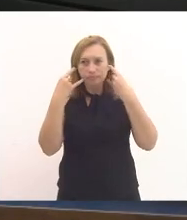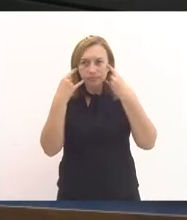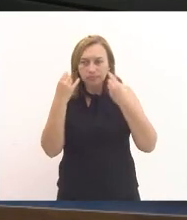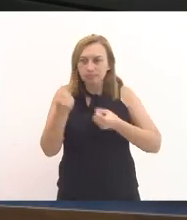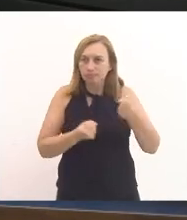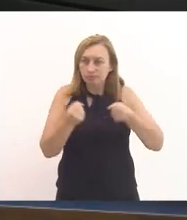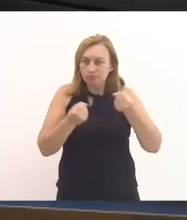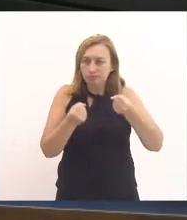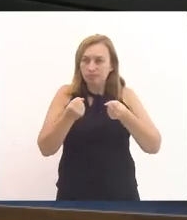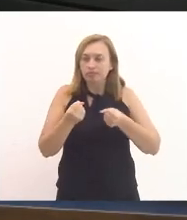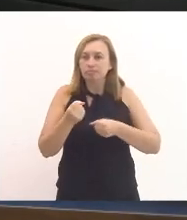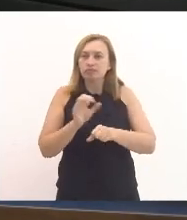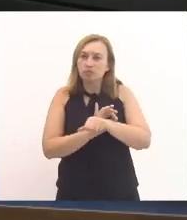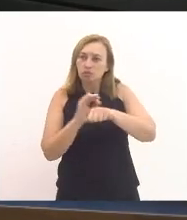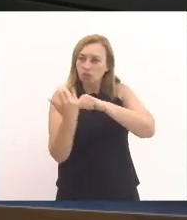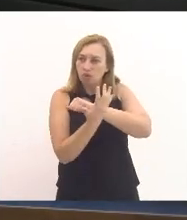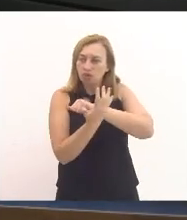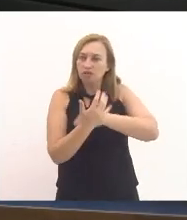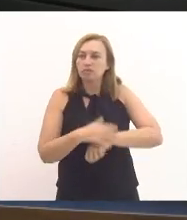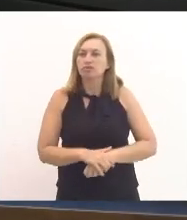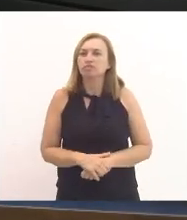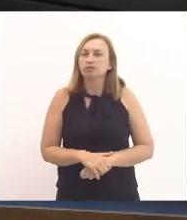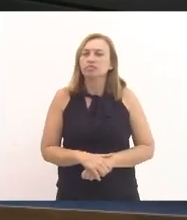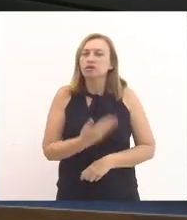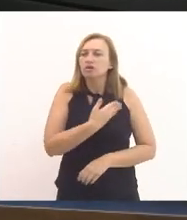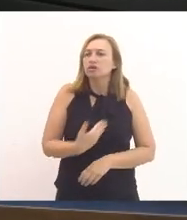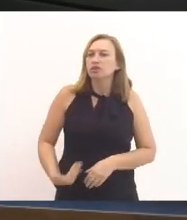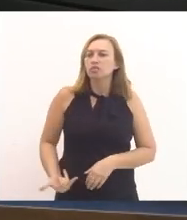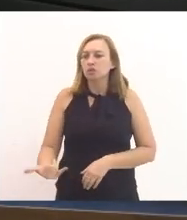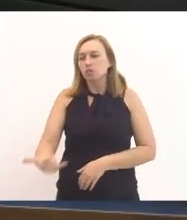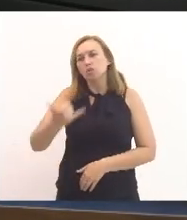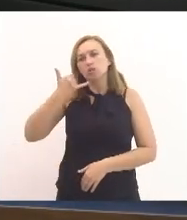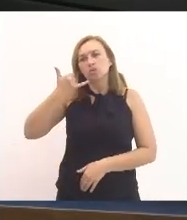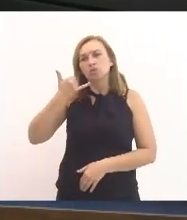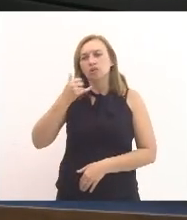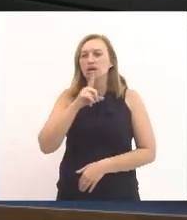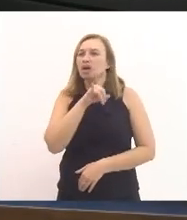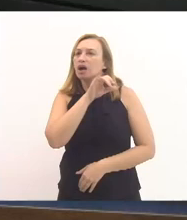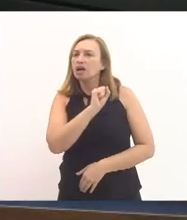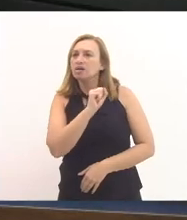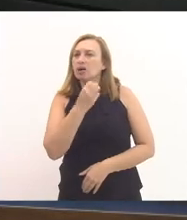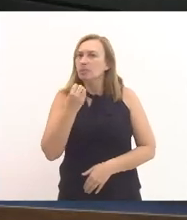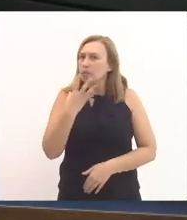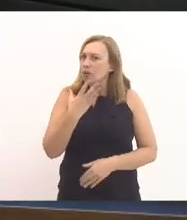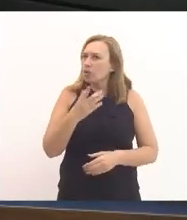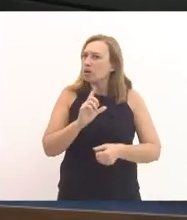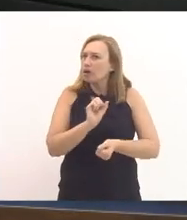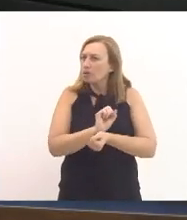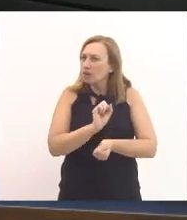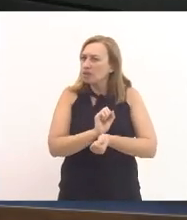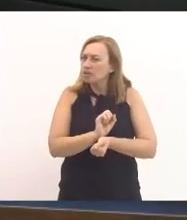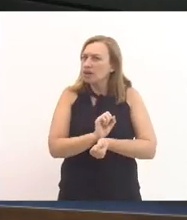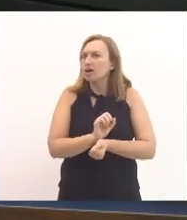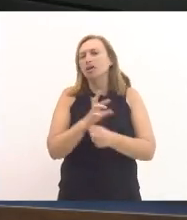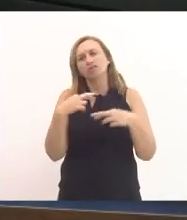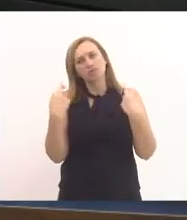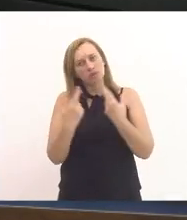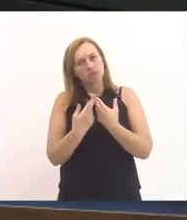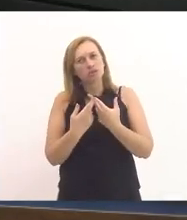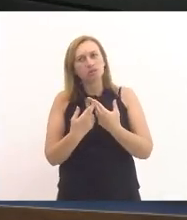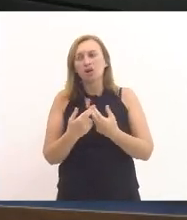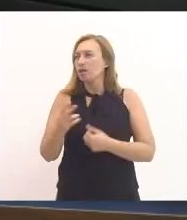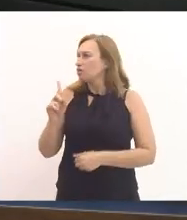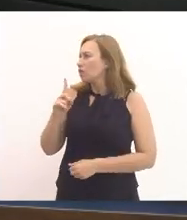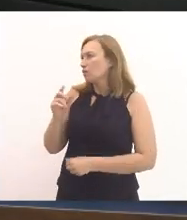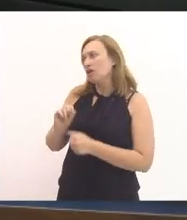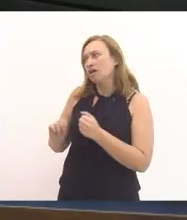do carro convida aí o hovernador ligou falou o Carlinho não seria bom a gente a diarreia uma solução faz isso comigo não Governador